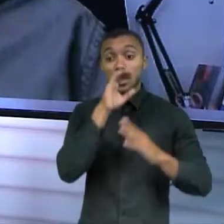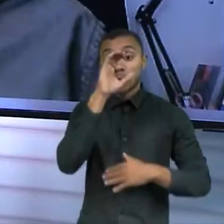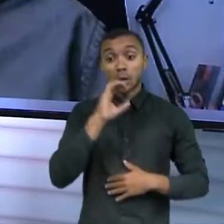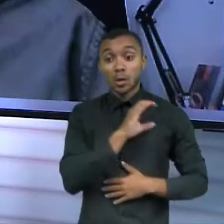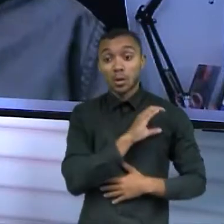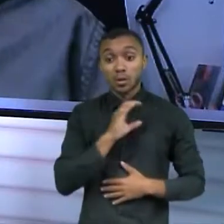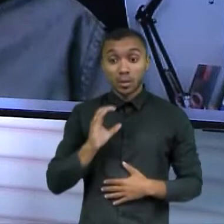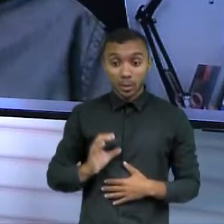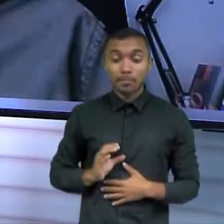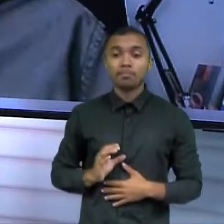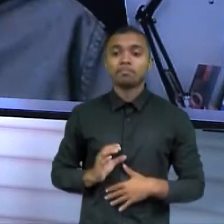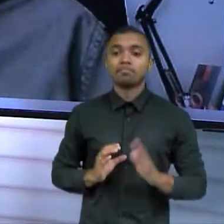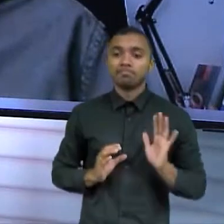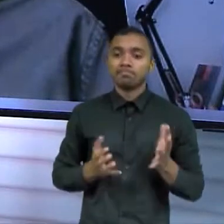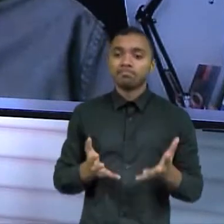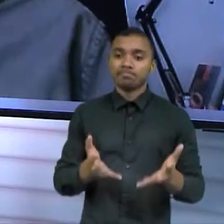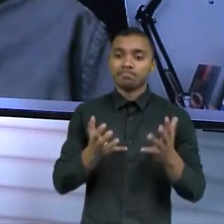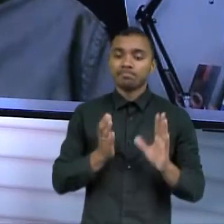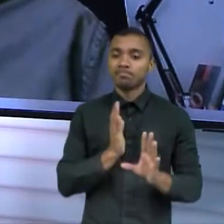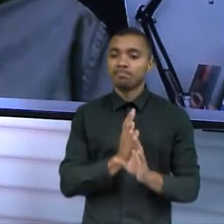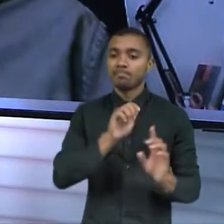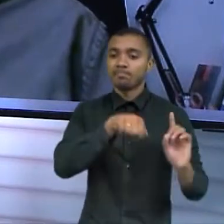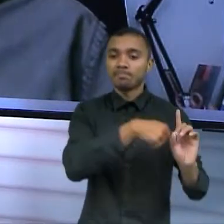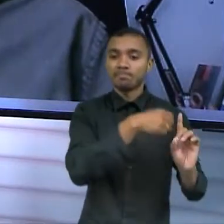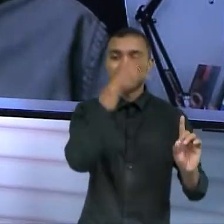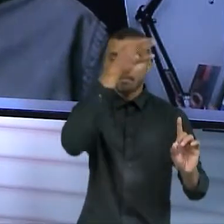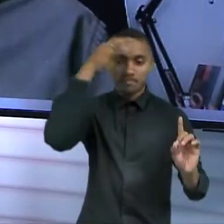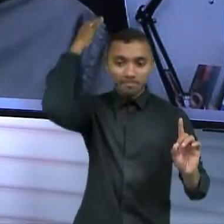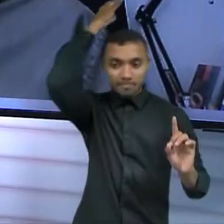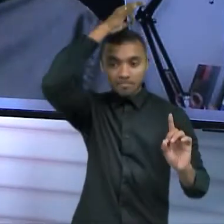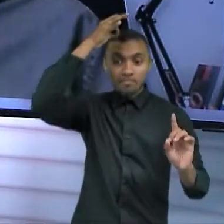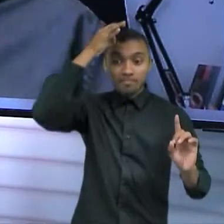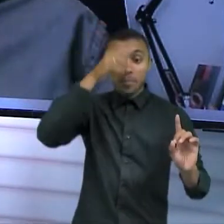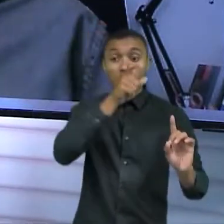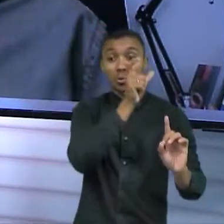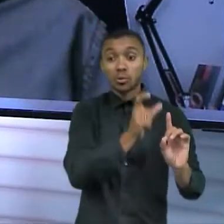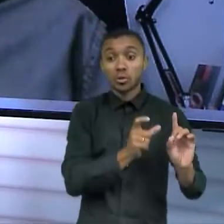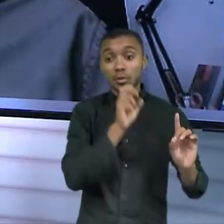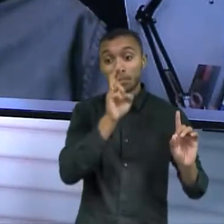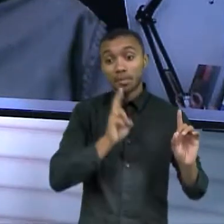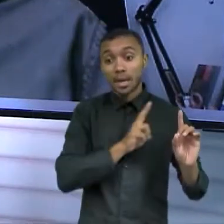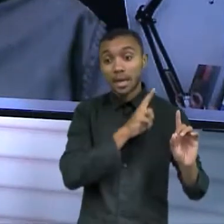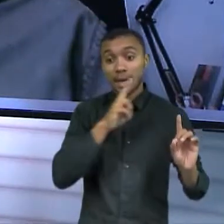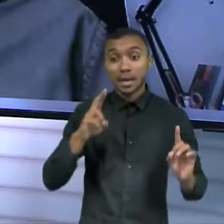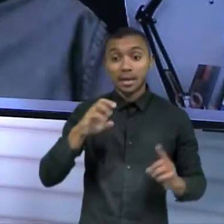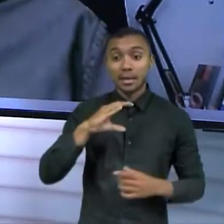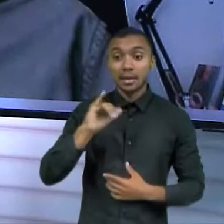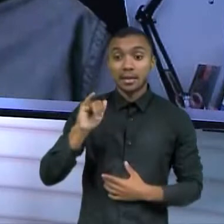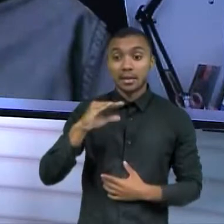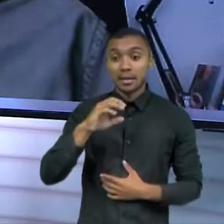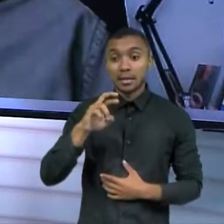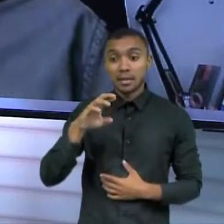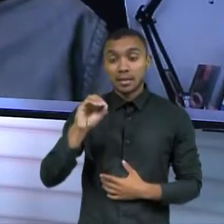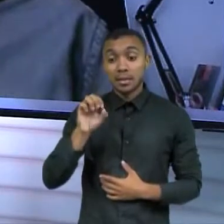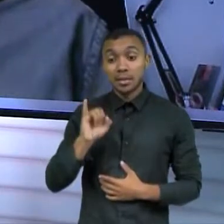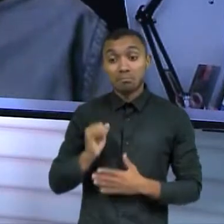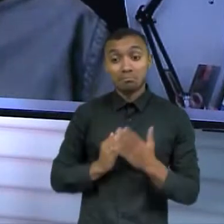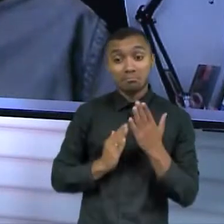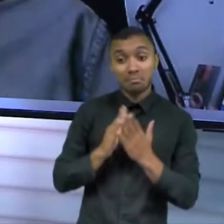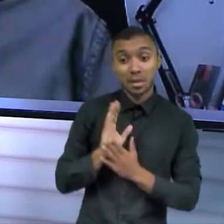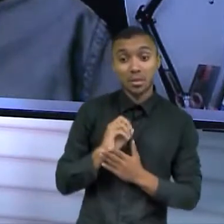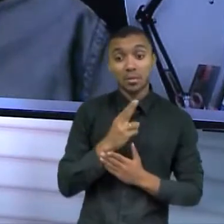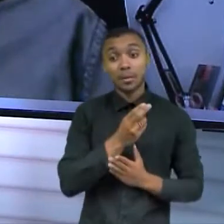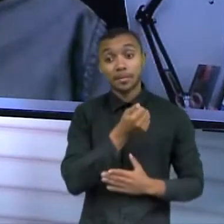chancelar o que já é tácito, né? A santidade popular do Padre Cícero, independente dos percalços da própria vida.